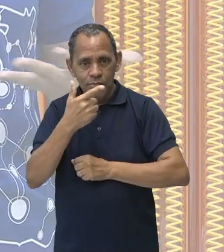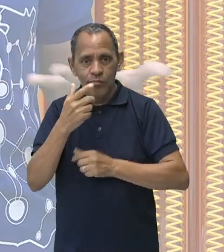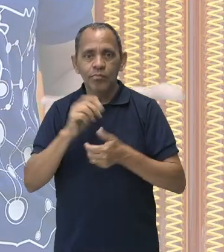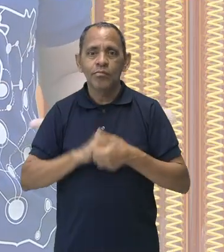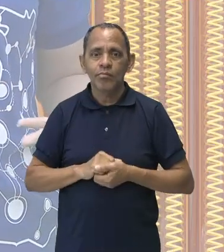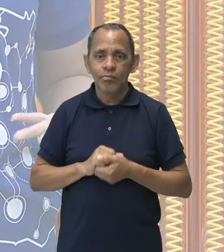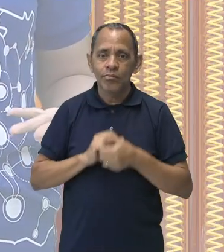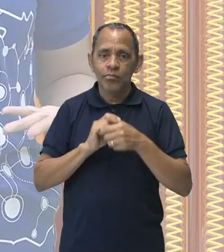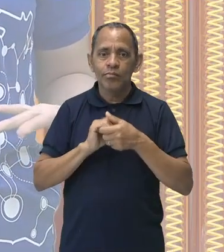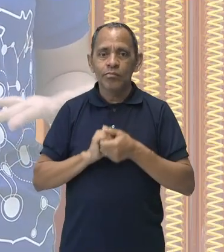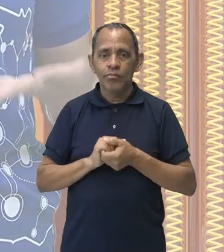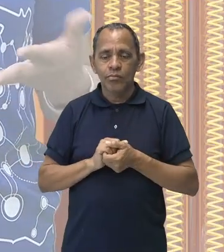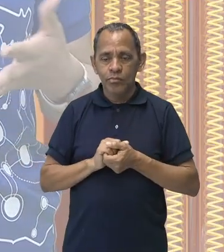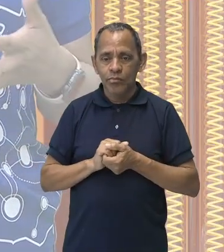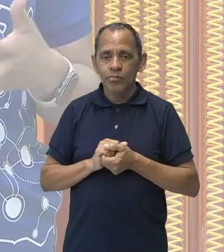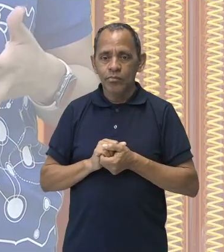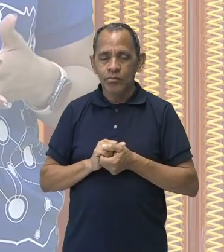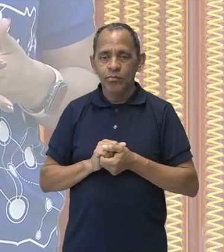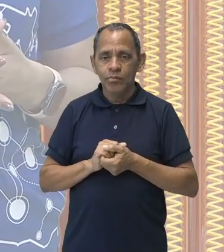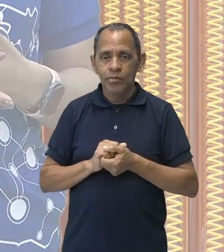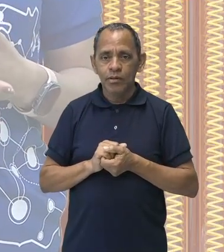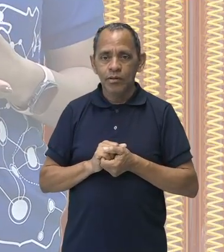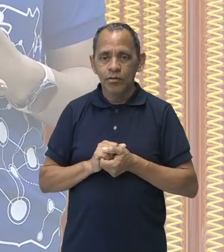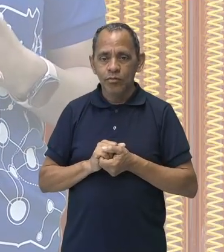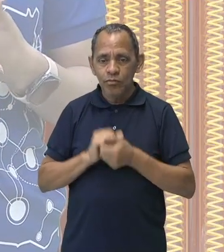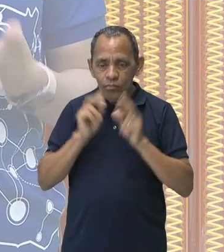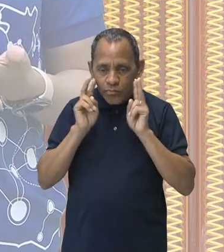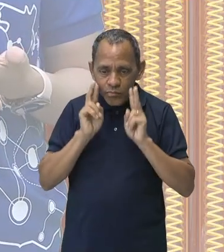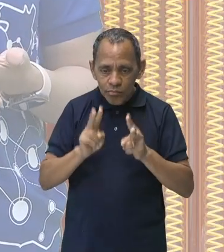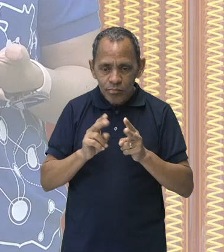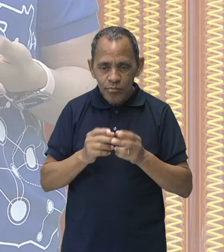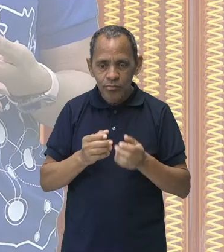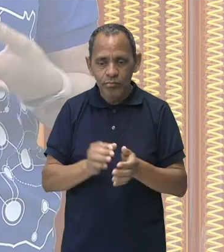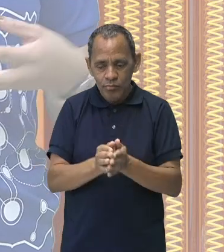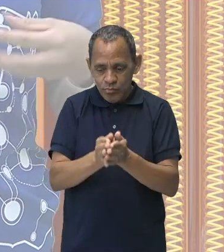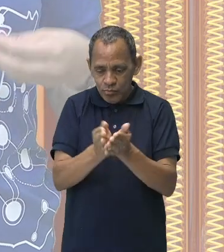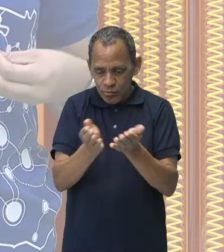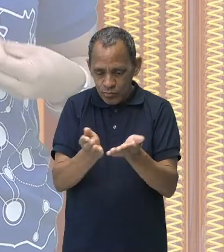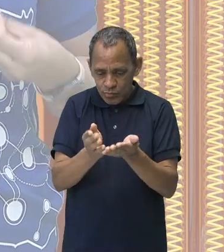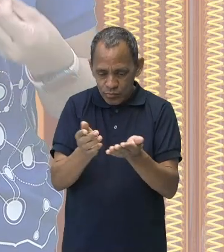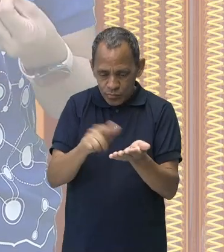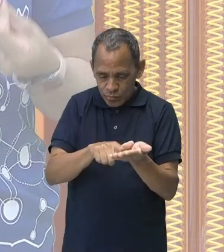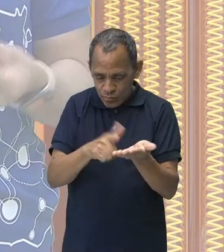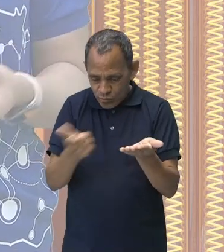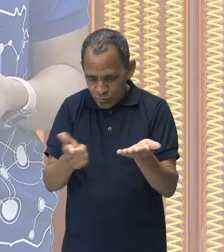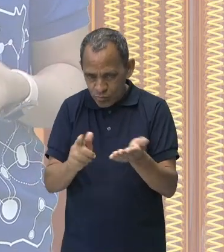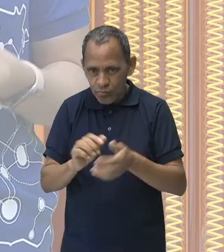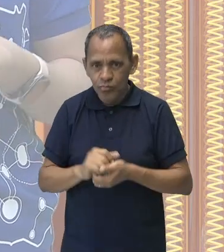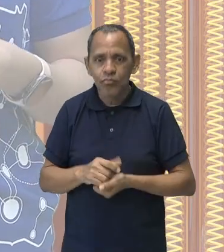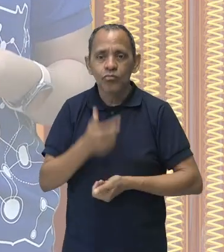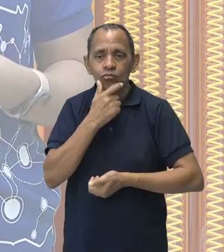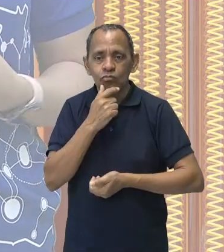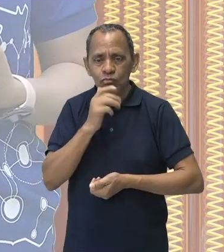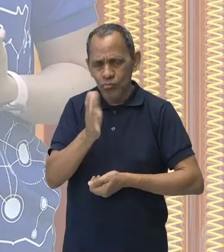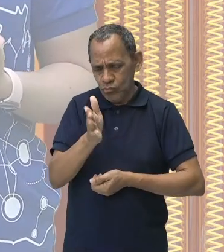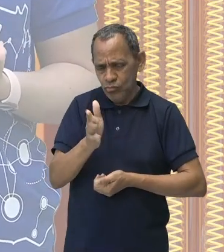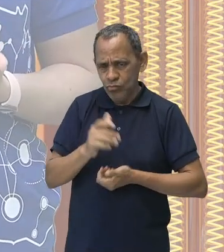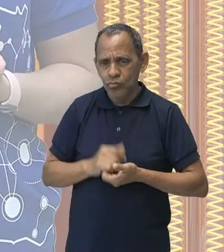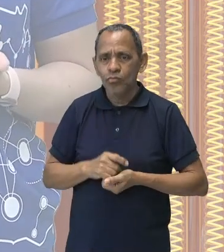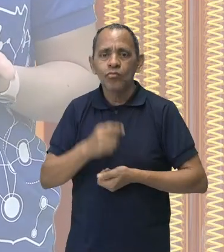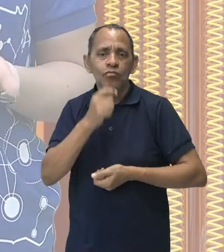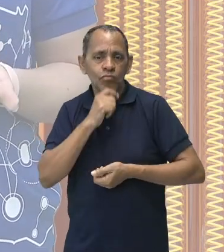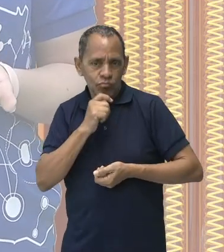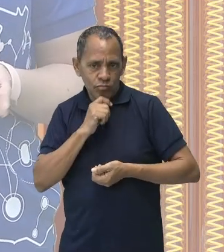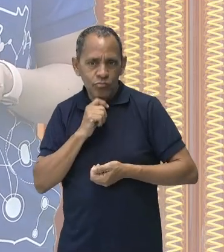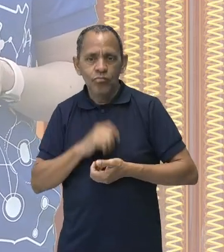com o jornal no colo. Né? A ideia que nós temos sempre de Dom Pedro II é de um homem já de certa idade, né? um